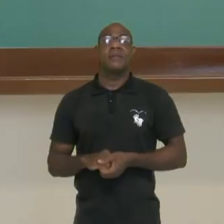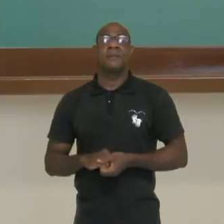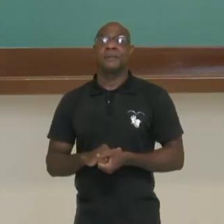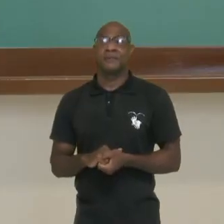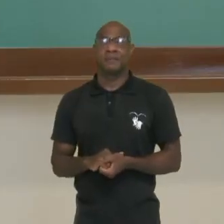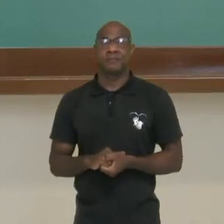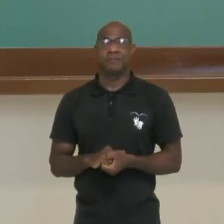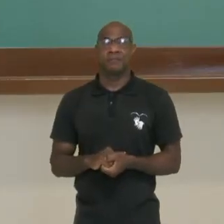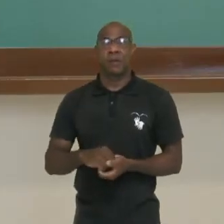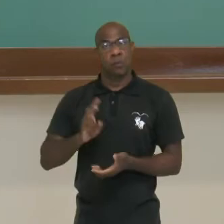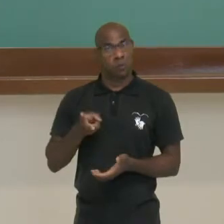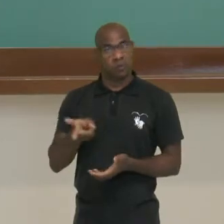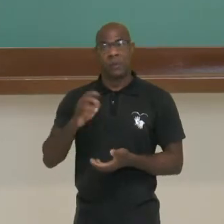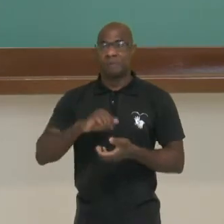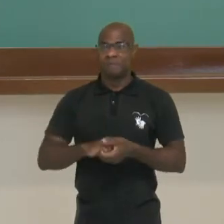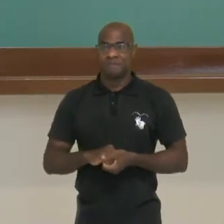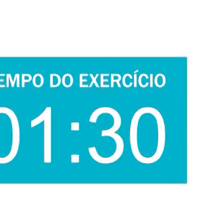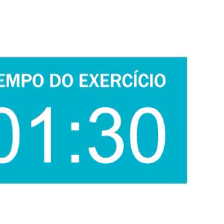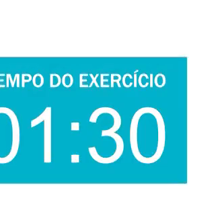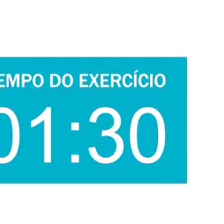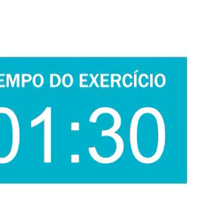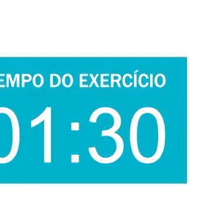dar continuidade.